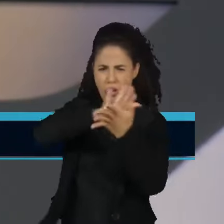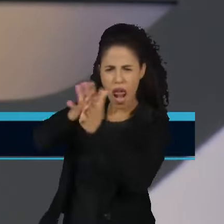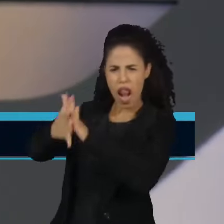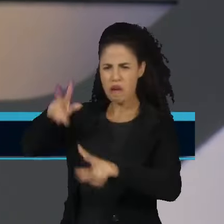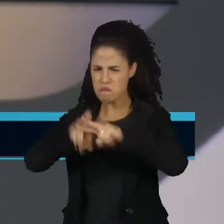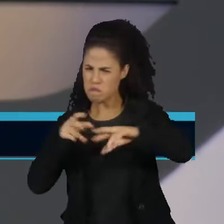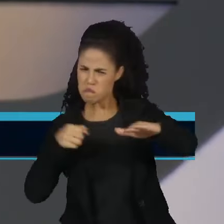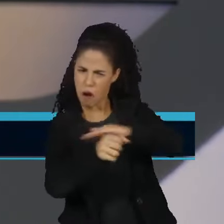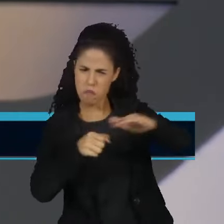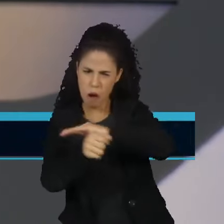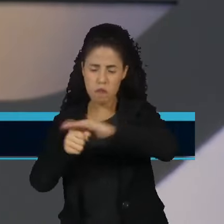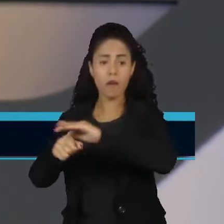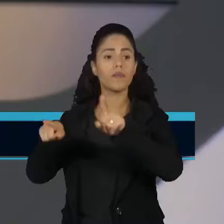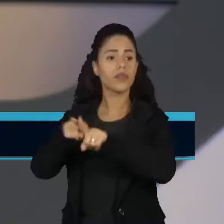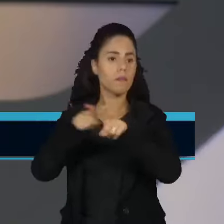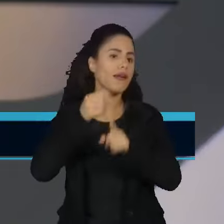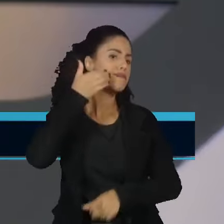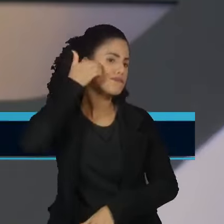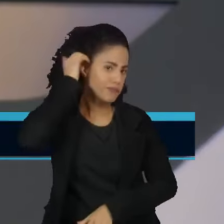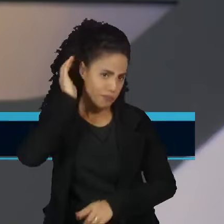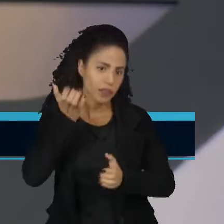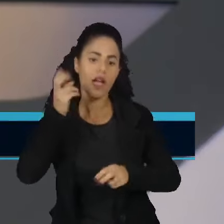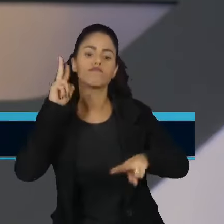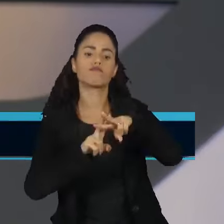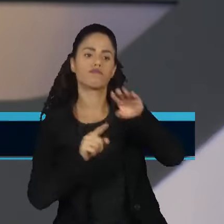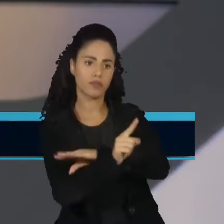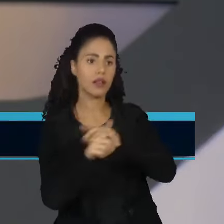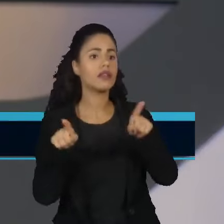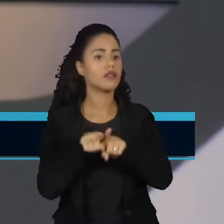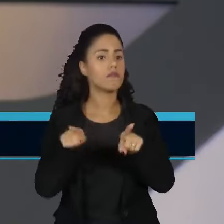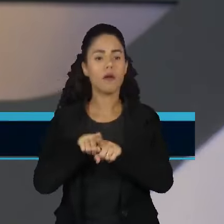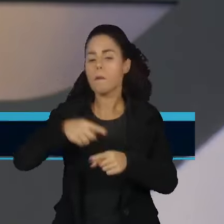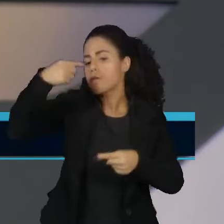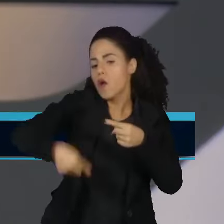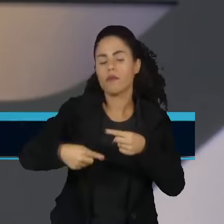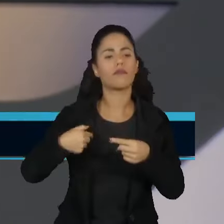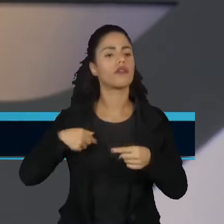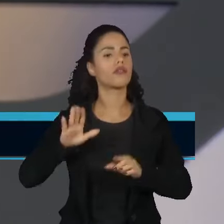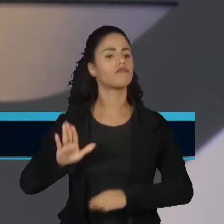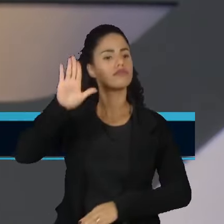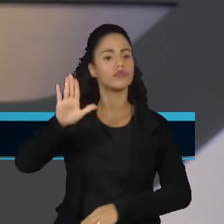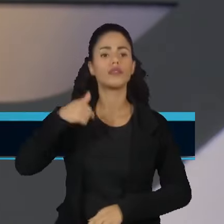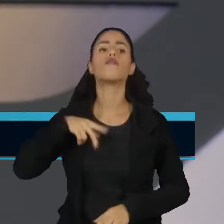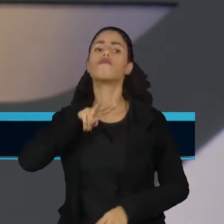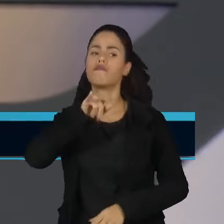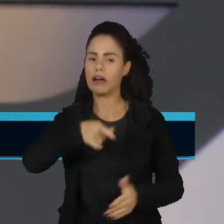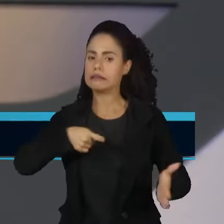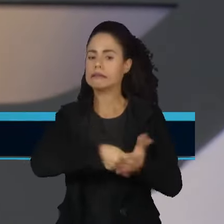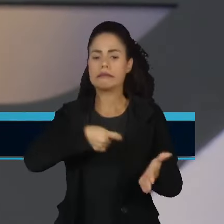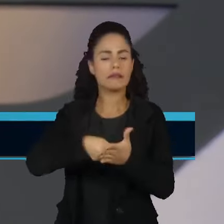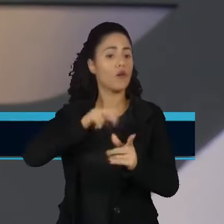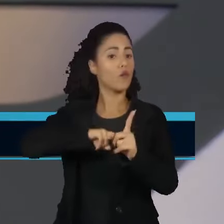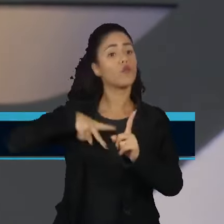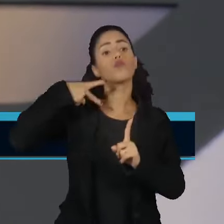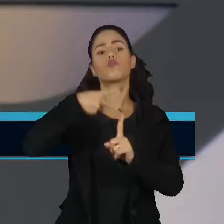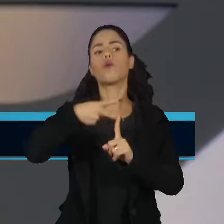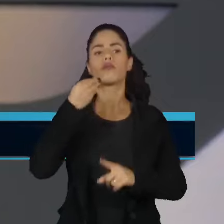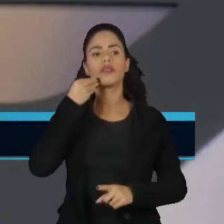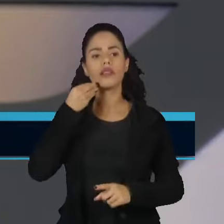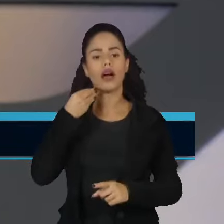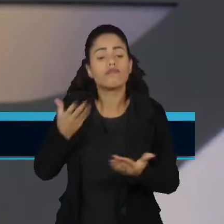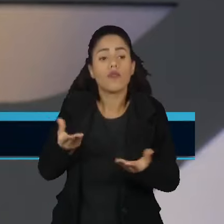a Maria Corina Machado, que é a principal líder oposicionista, foi proibida de ser candidata, e a tensão vai aumentar mais. Então, é necessário buscar um